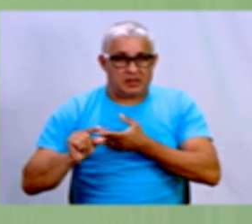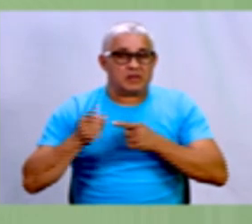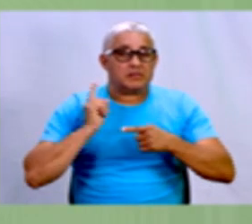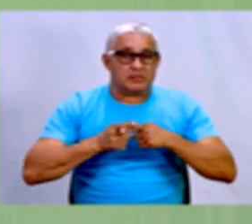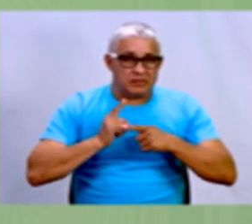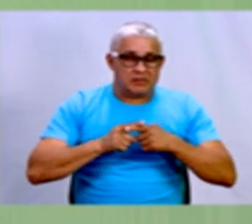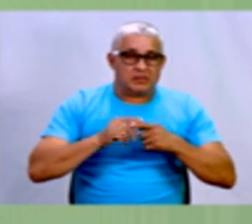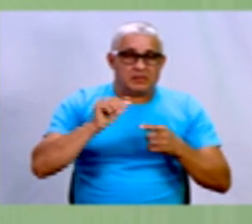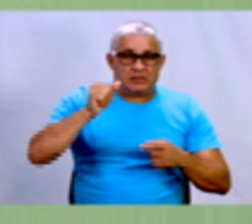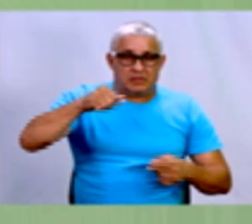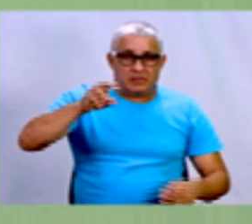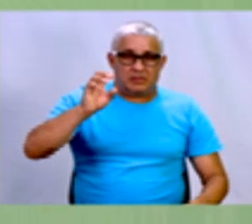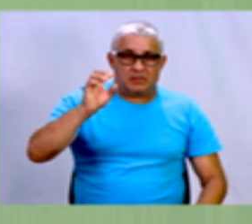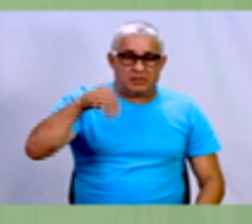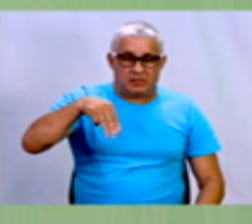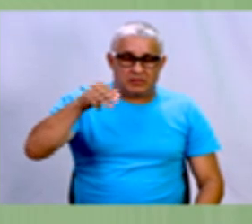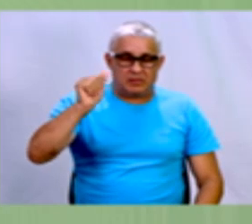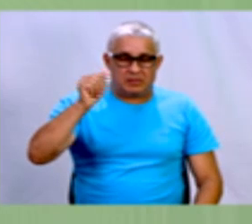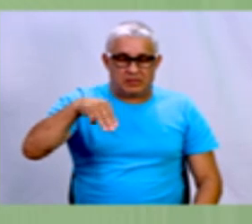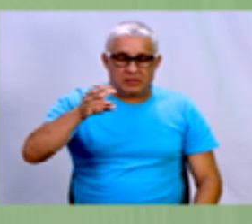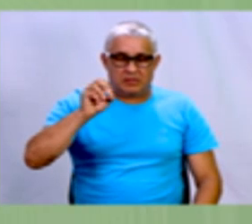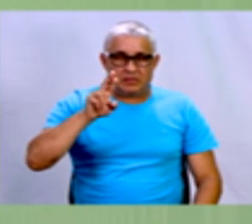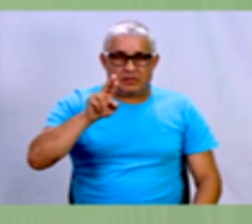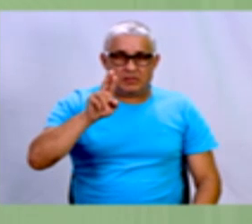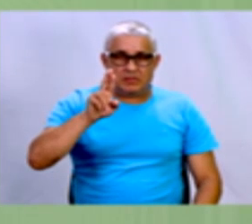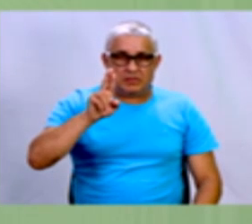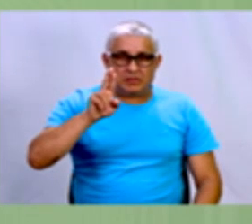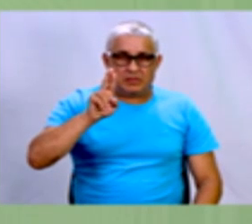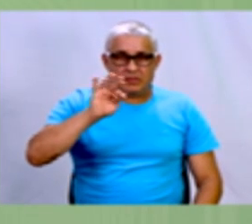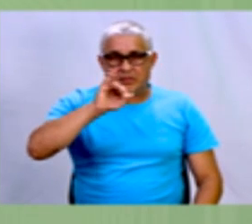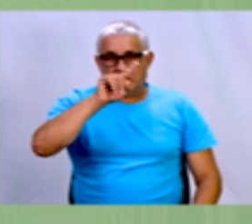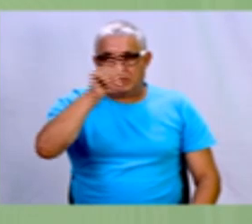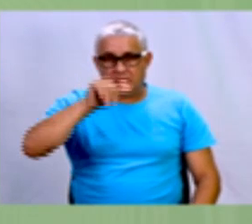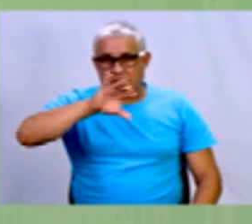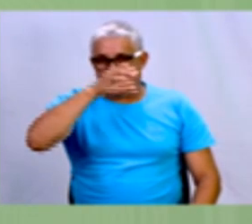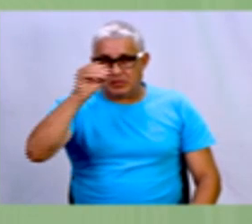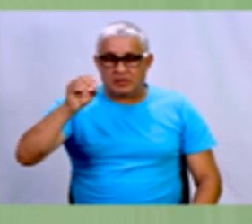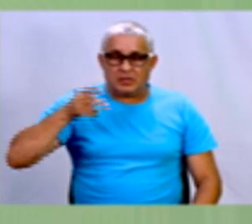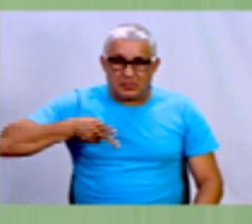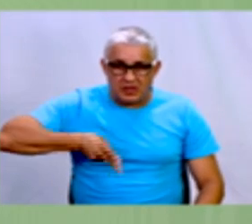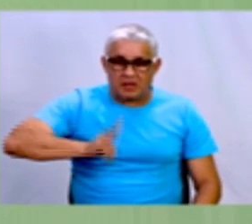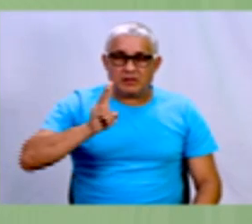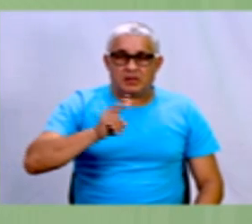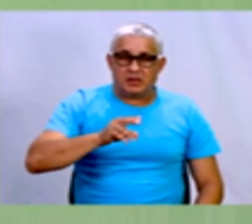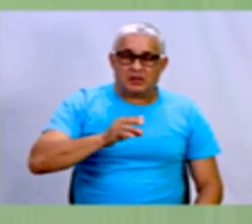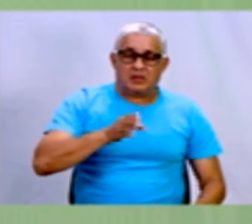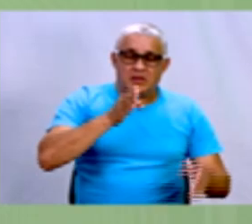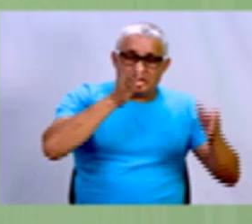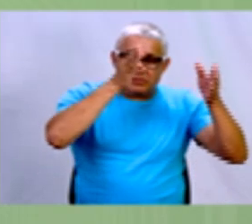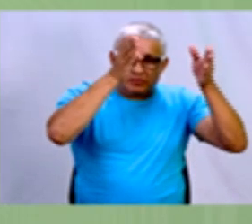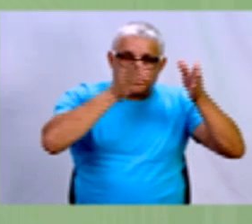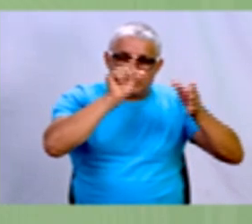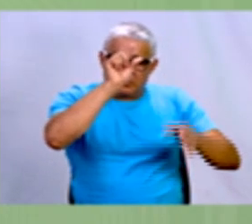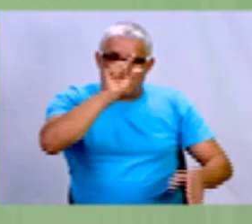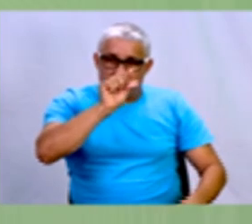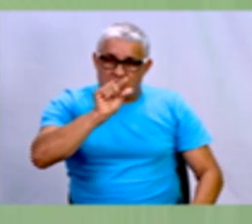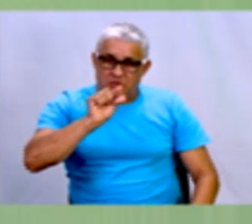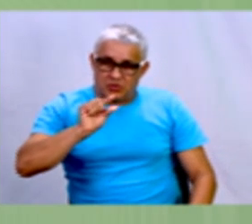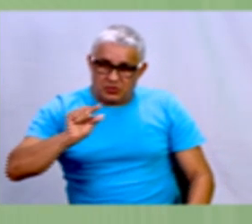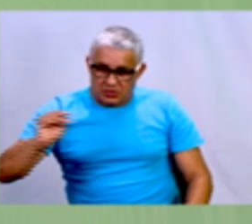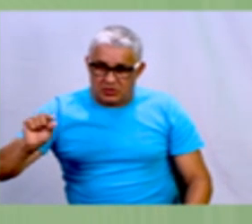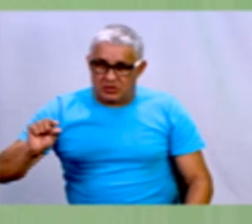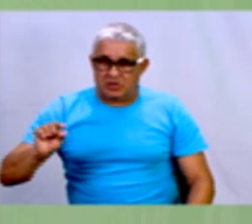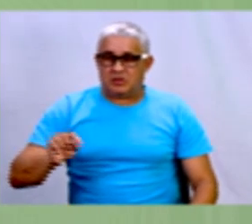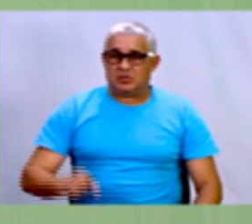às amortizações constantes, porque é sempre o mesmo valor, que reduzem proporcionalmente o saldo devedor de cada período,